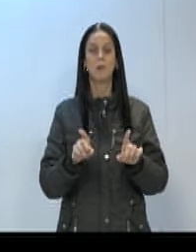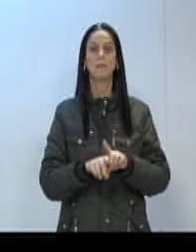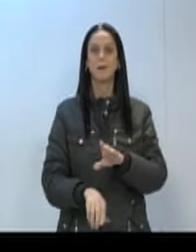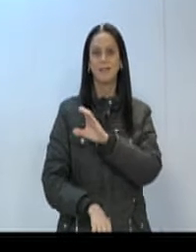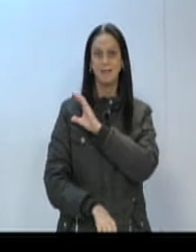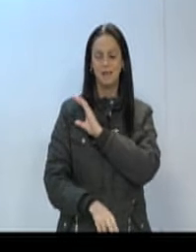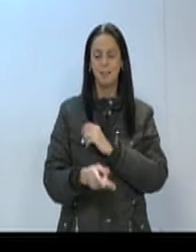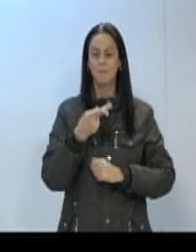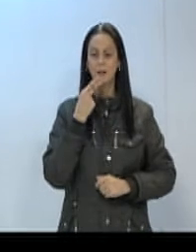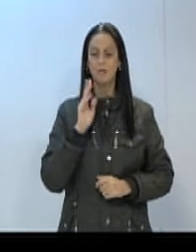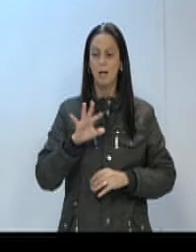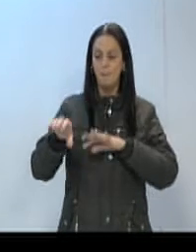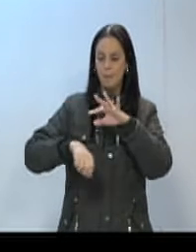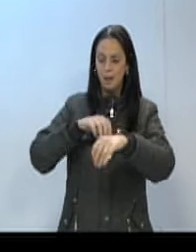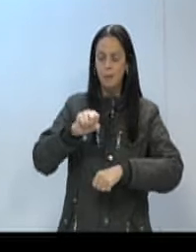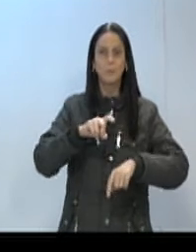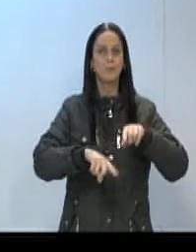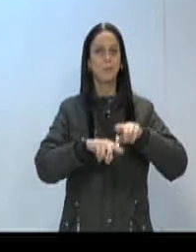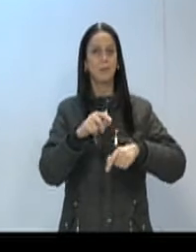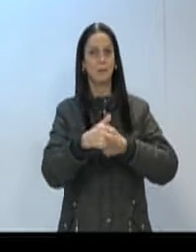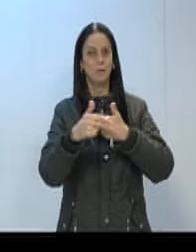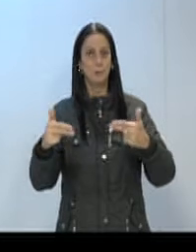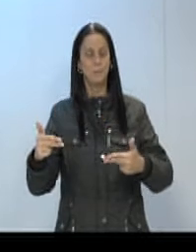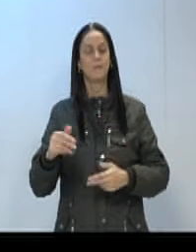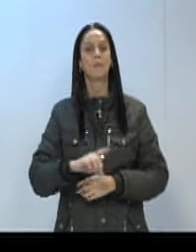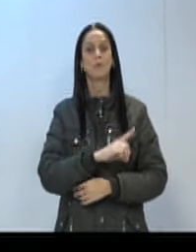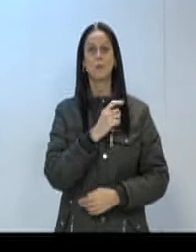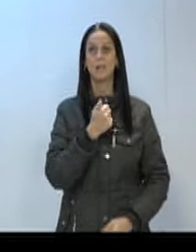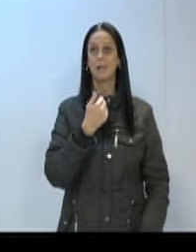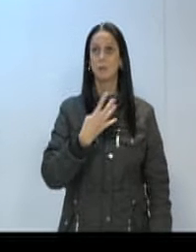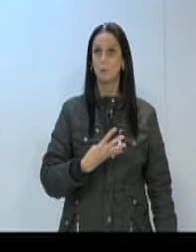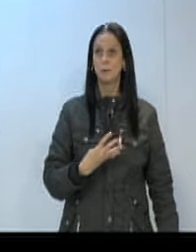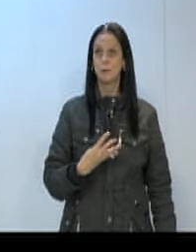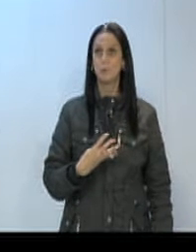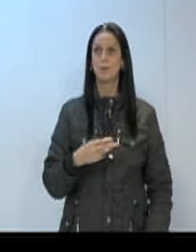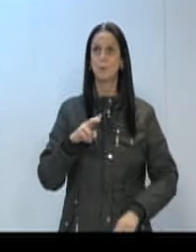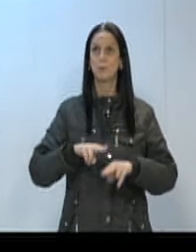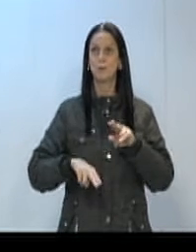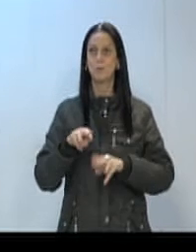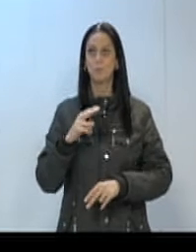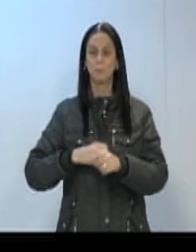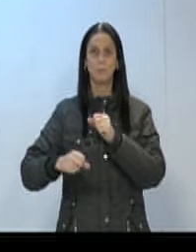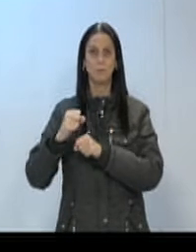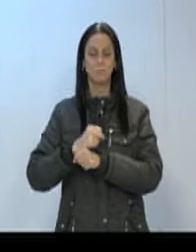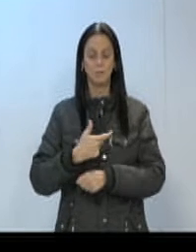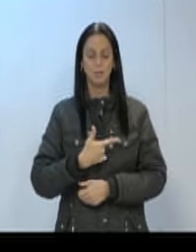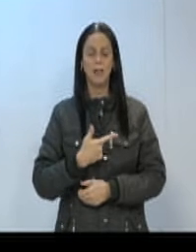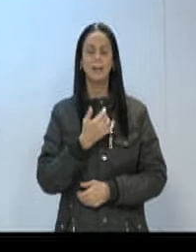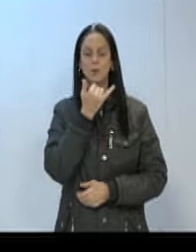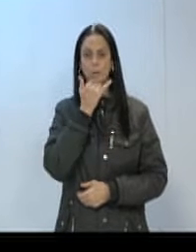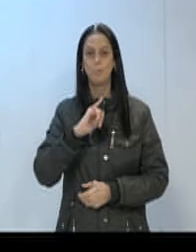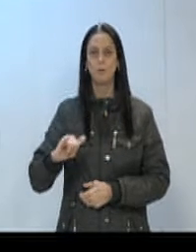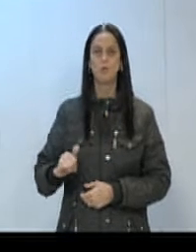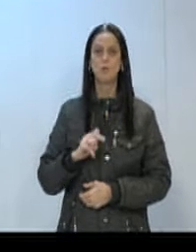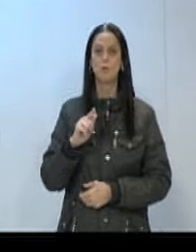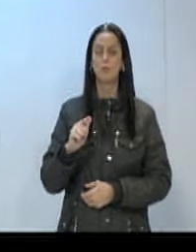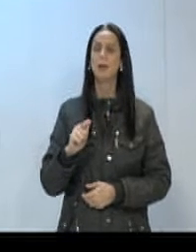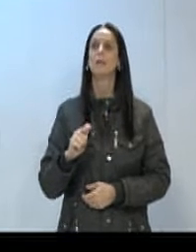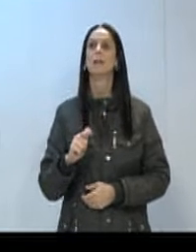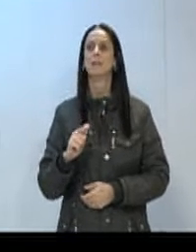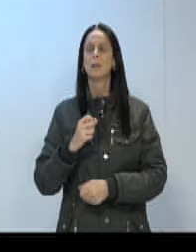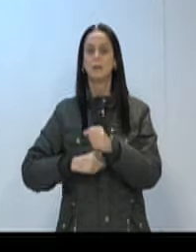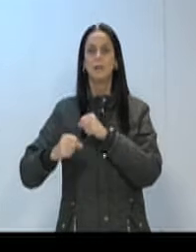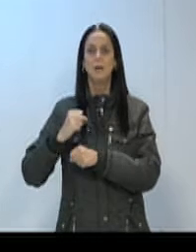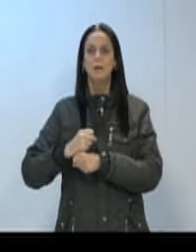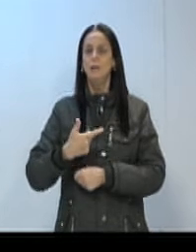infantil o recolhimento é único no dia quatorze do Século 21 nós se fosse um recolhimento único nós